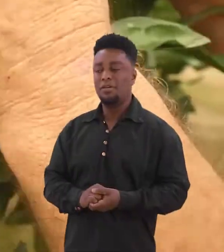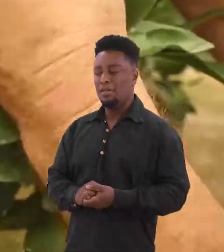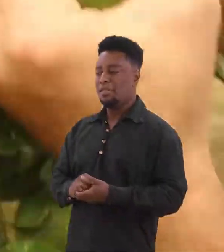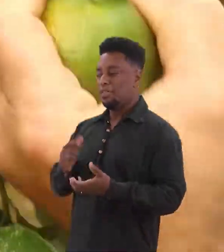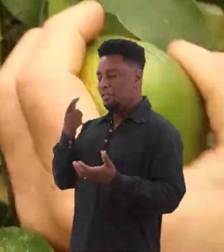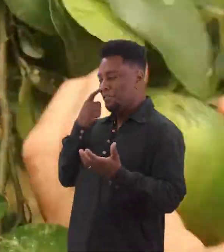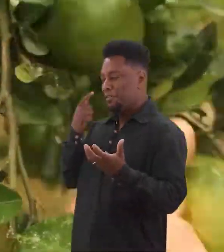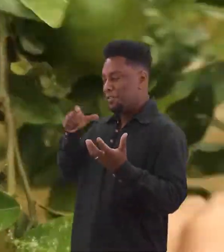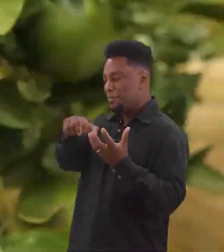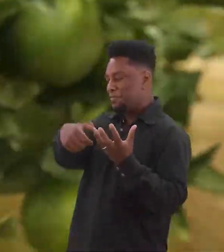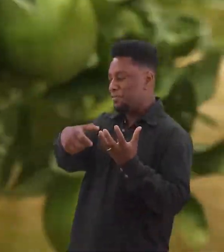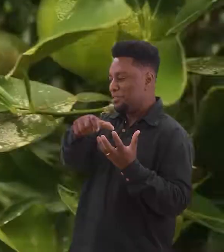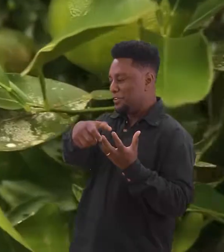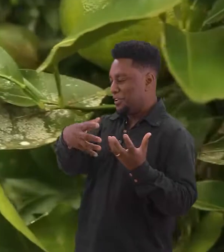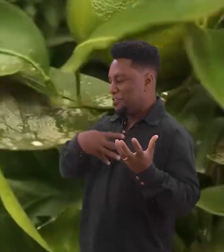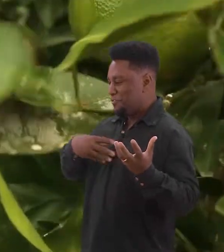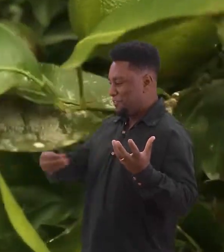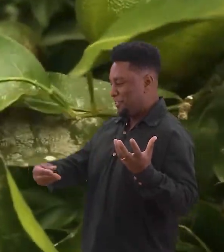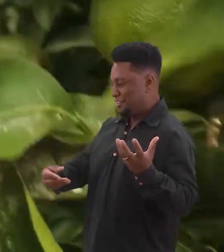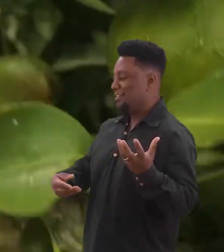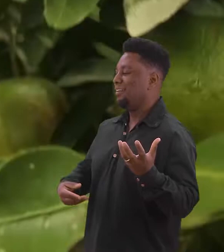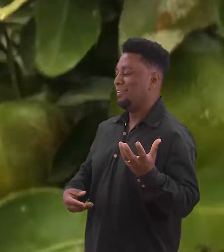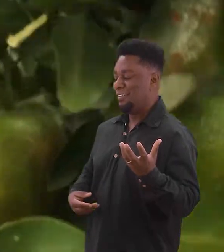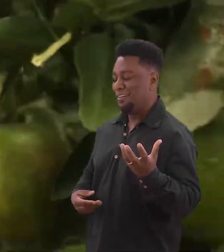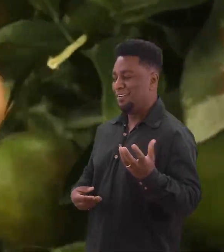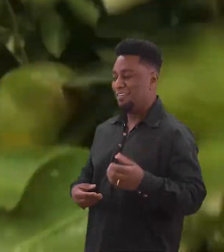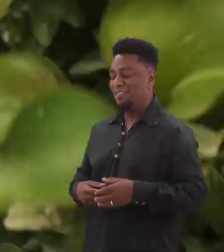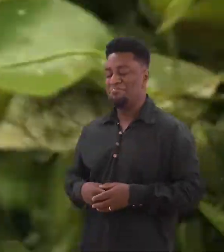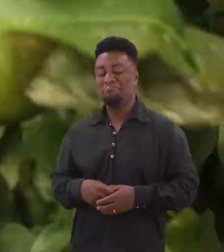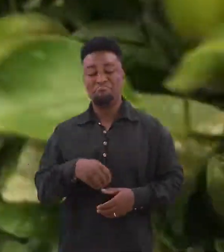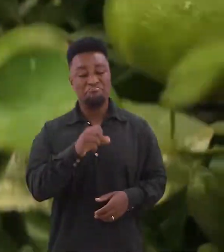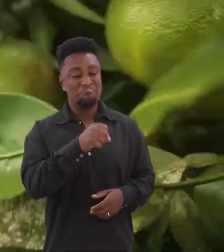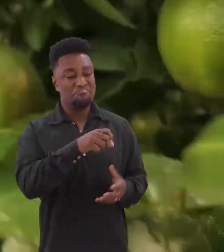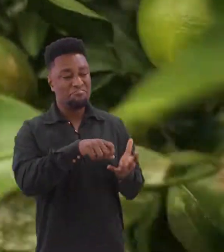Fala esse mexerica aqui, filho. Pois é, deve estar doce.